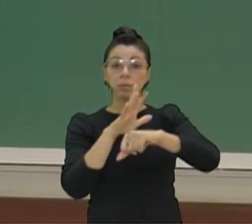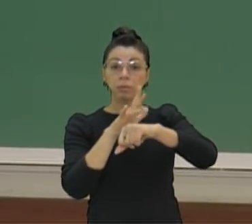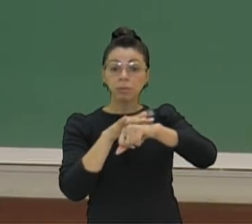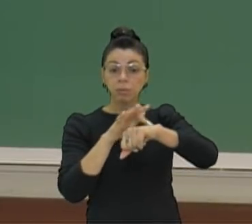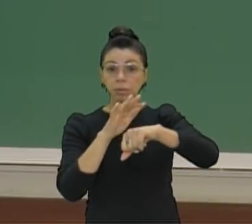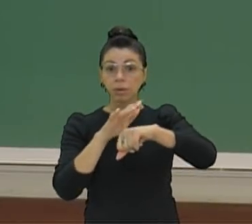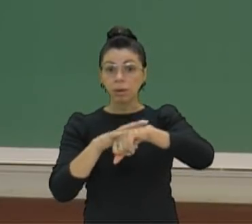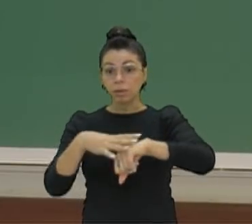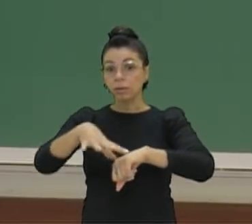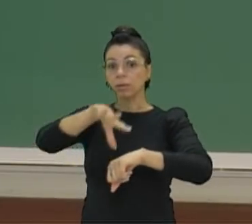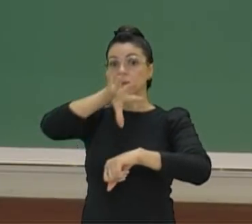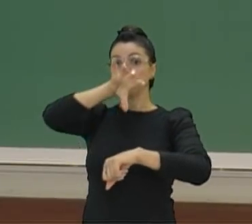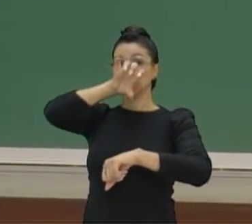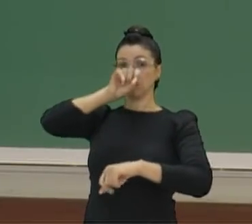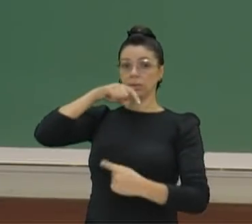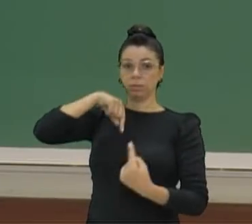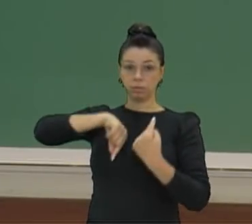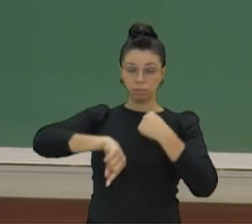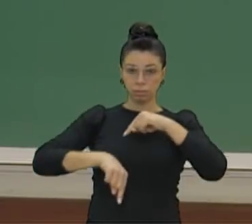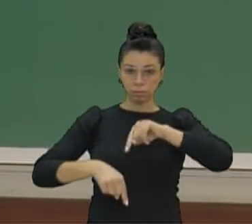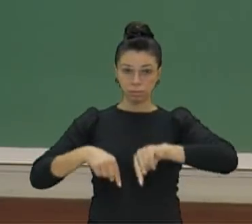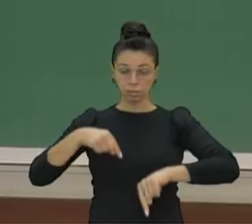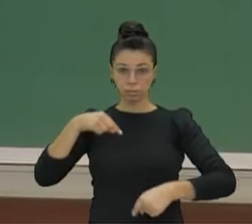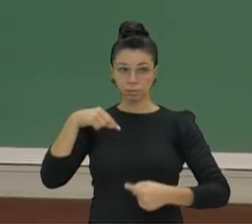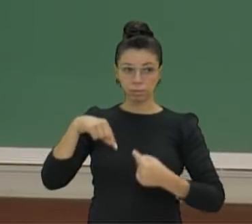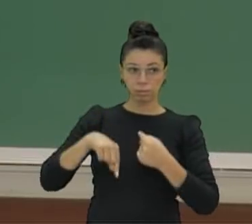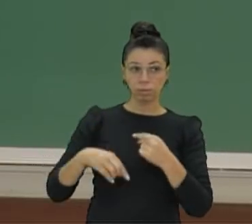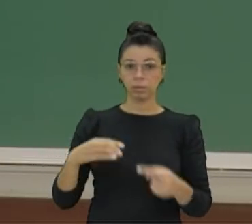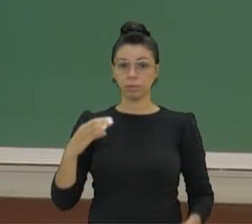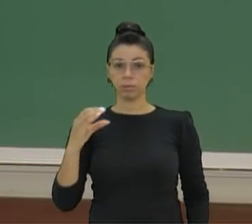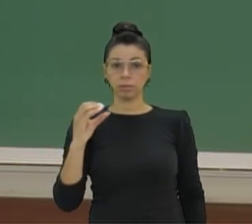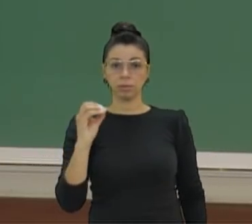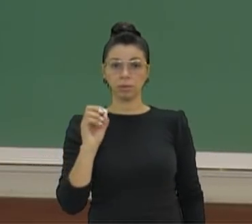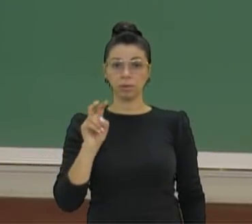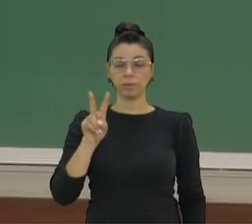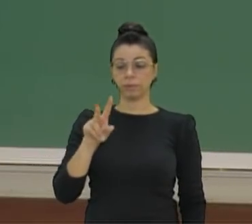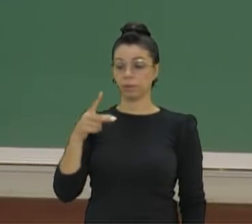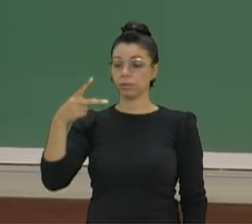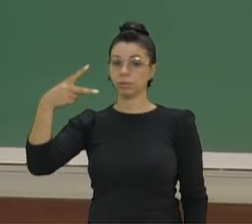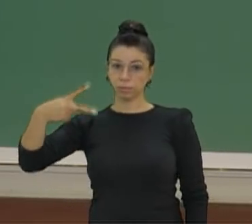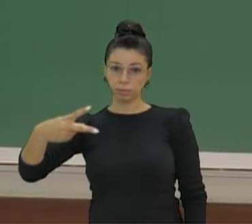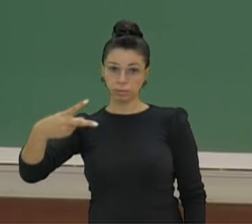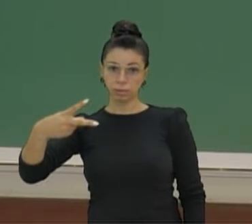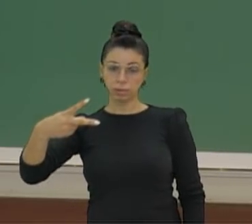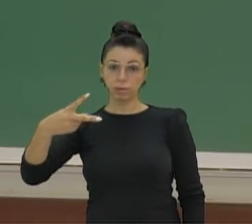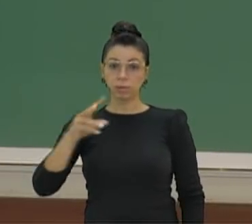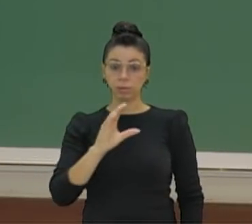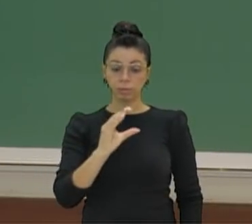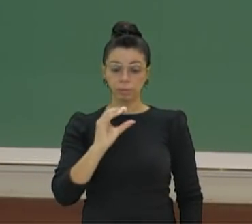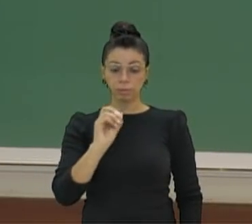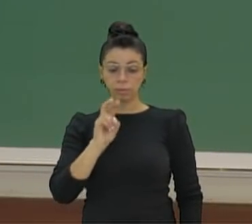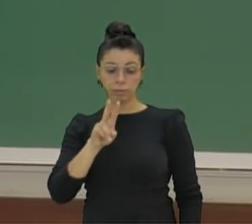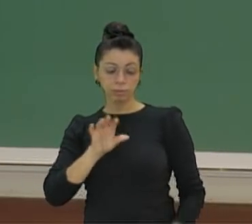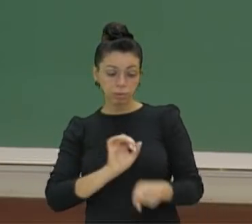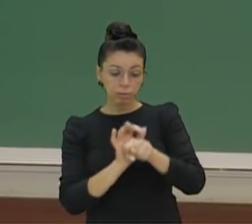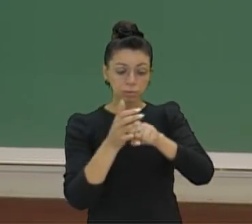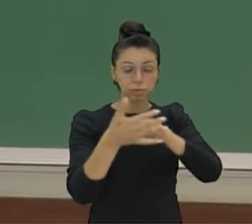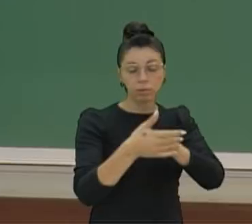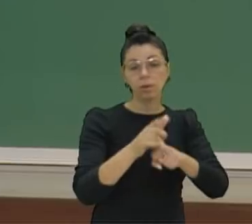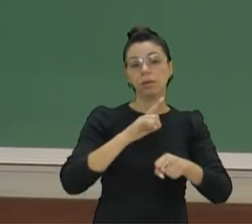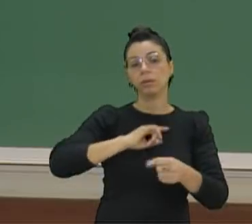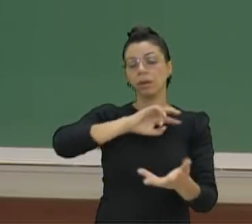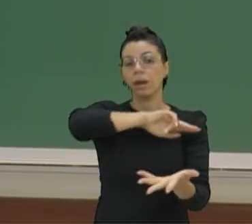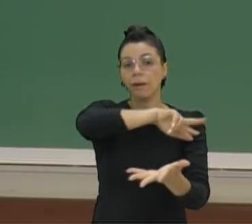aguda, por isso essa sigla SARS, de Covid-2, tá? Porque existem vários tipos de